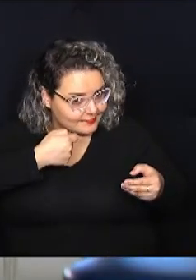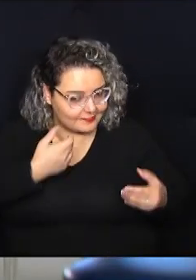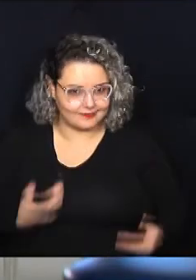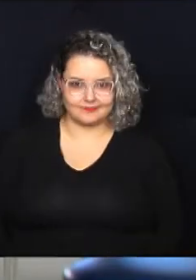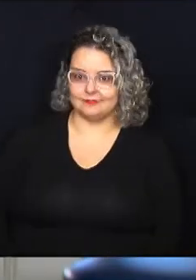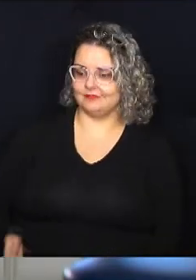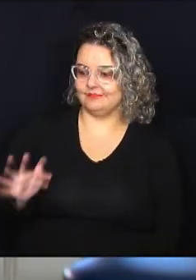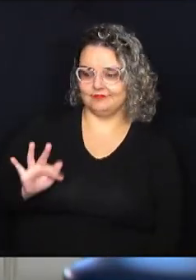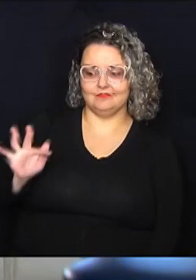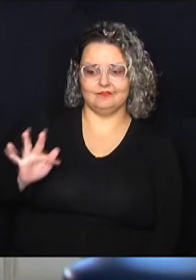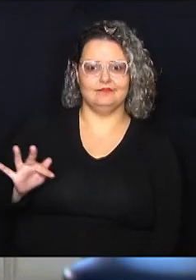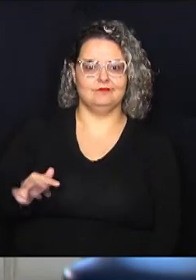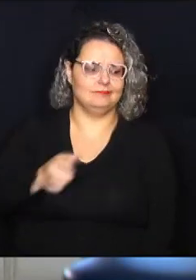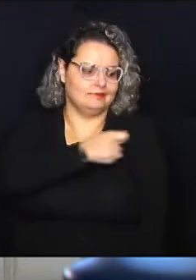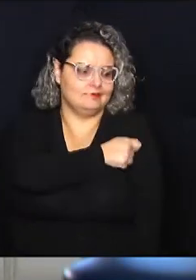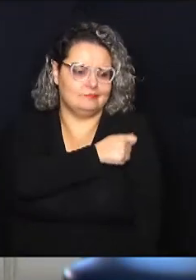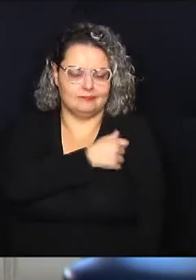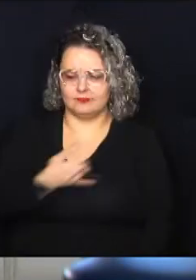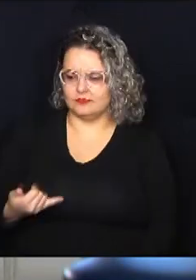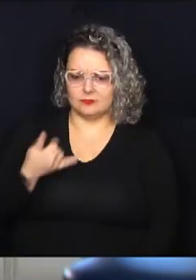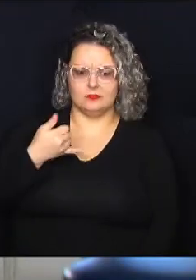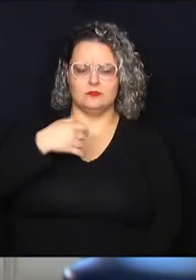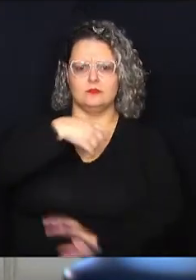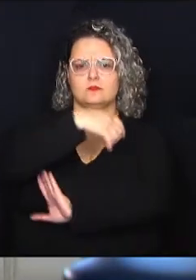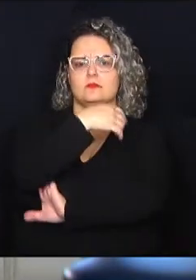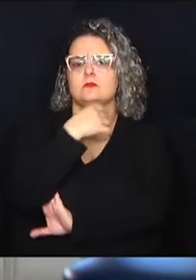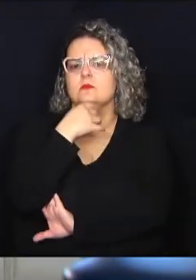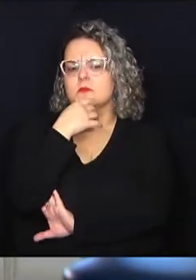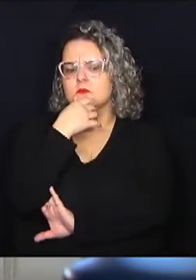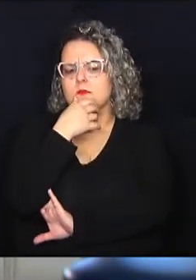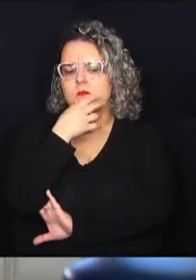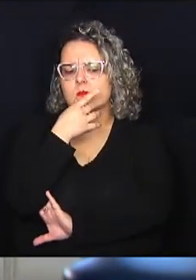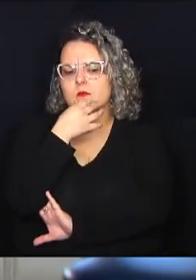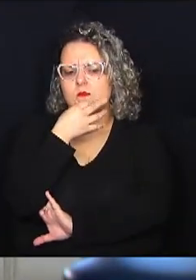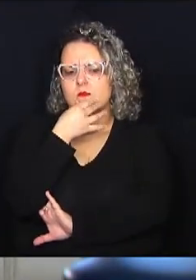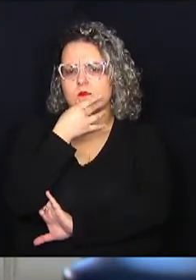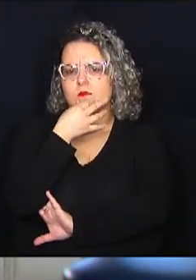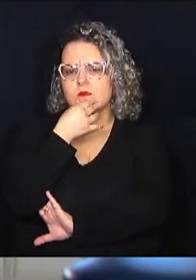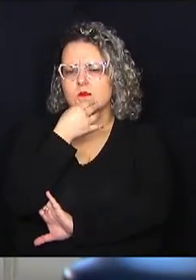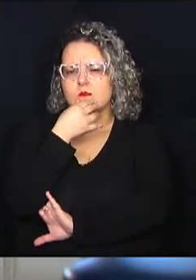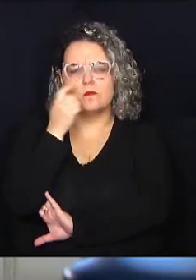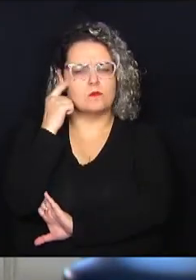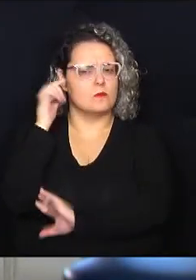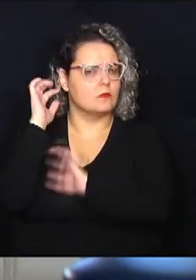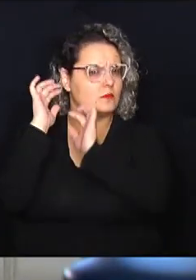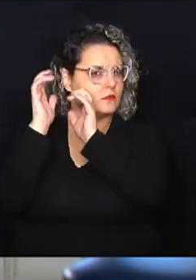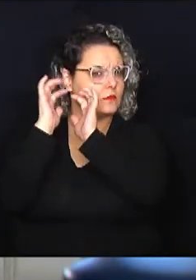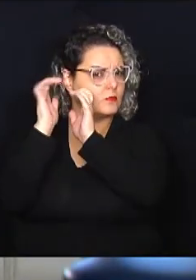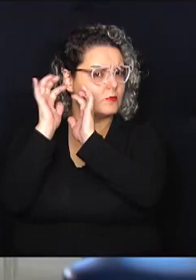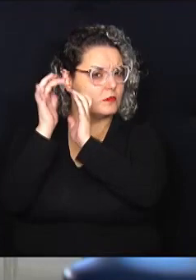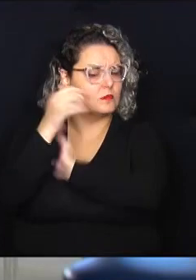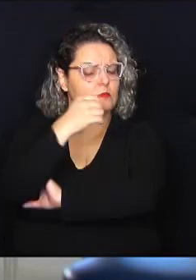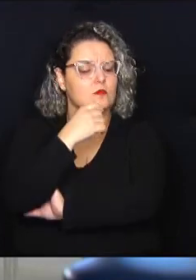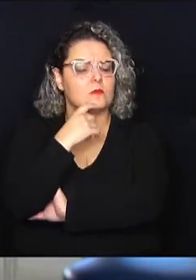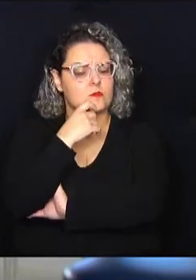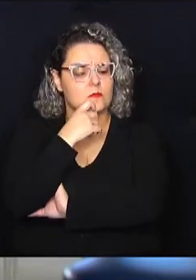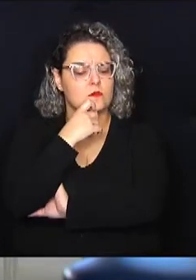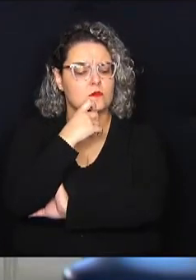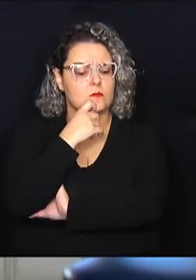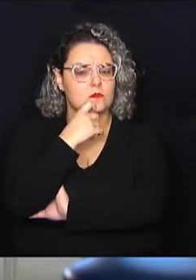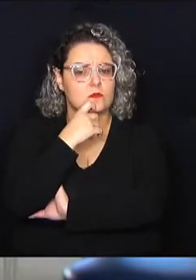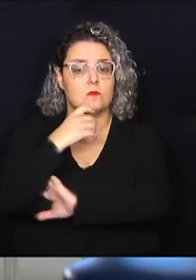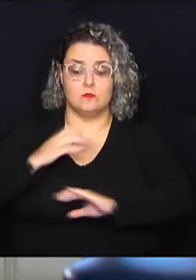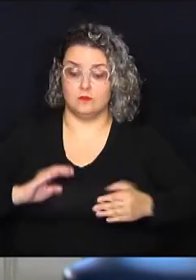todo tempo com o celular na mão eu falei vamos começamos a começar e se realmente a carga